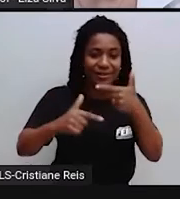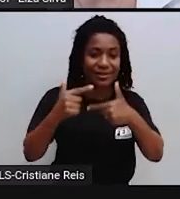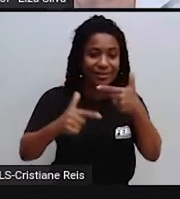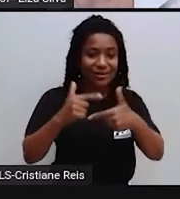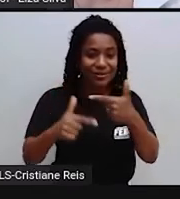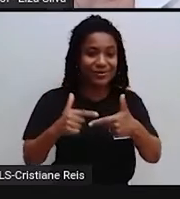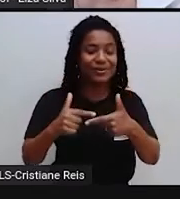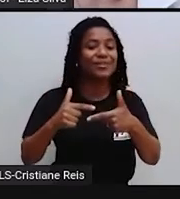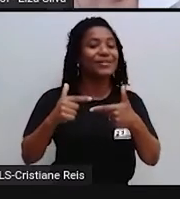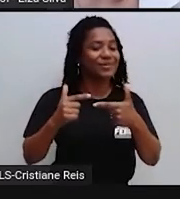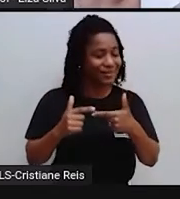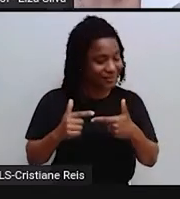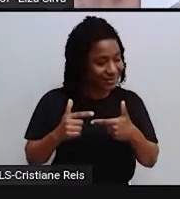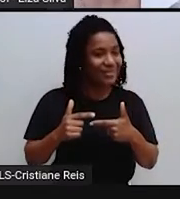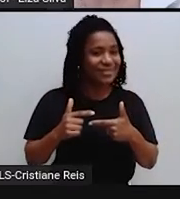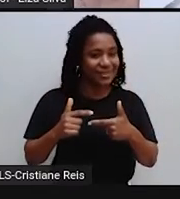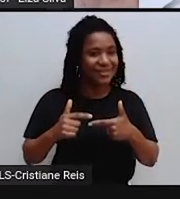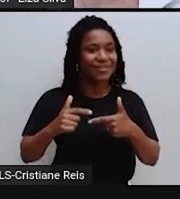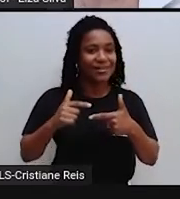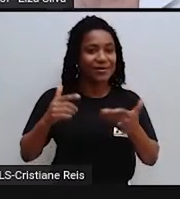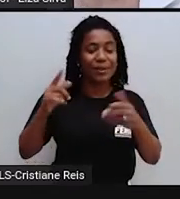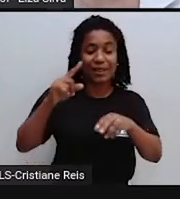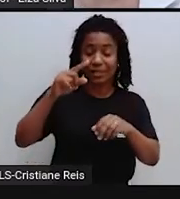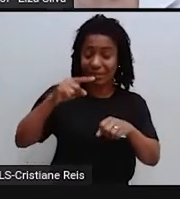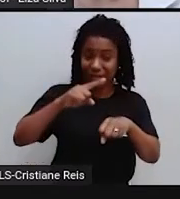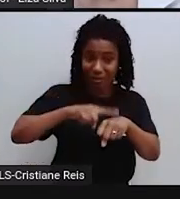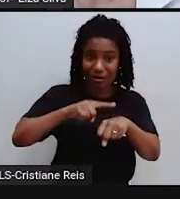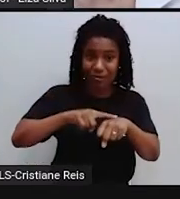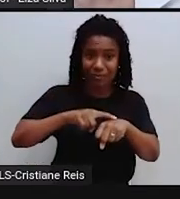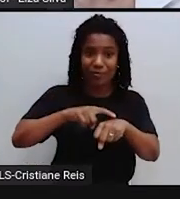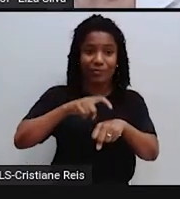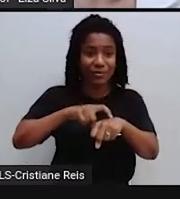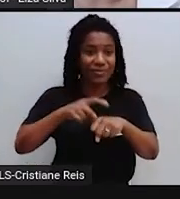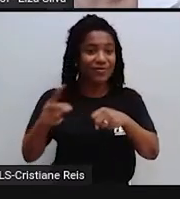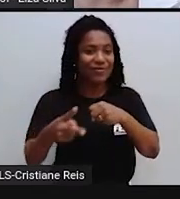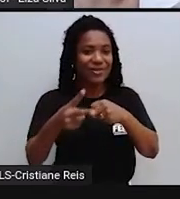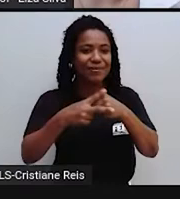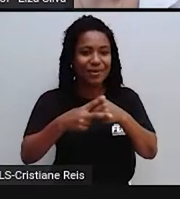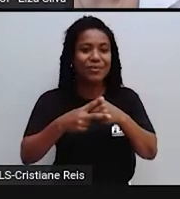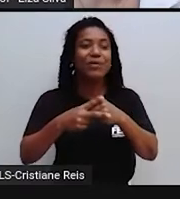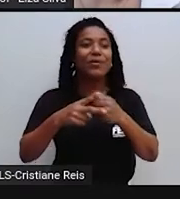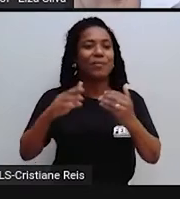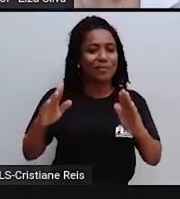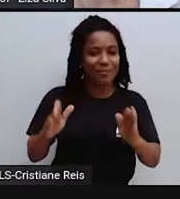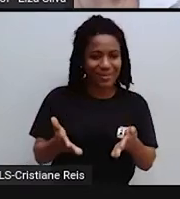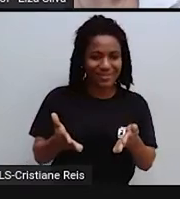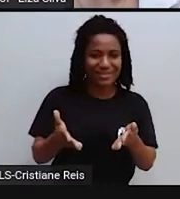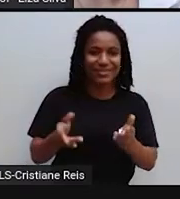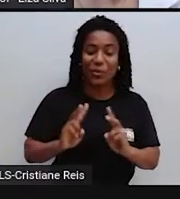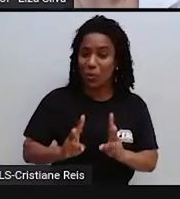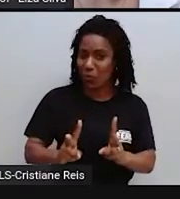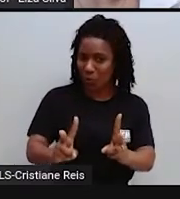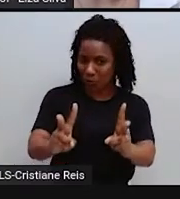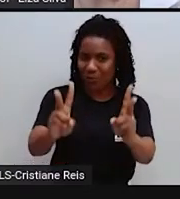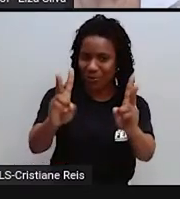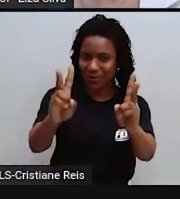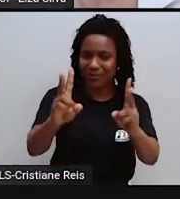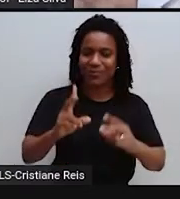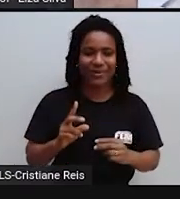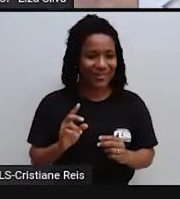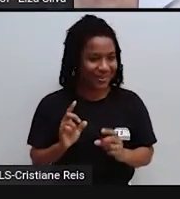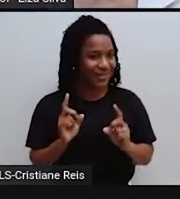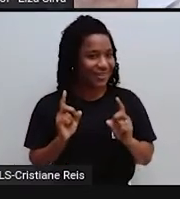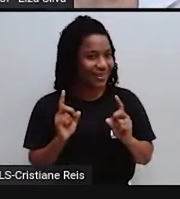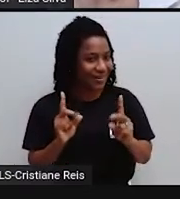praticamos, mas com foco neste tempo verbal da língua inglesa, que nós chamamos de present continuous, ok? E